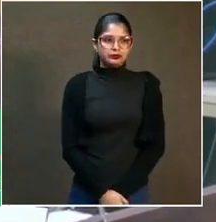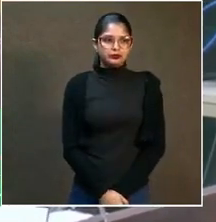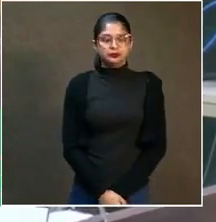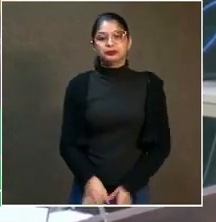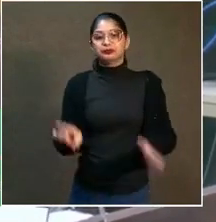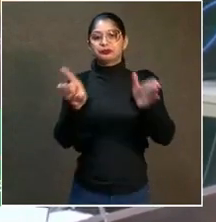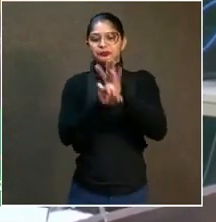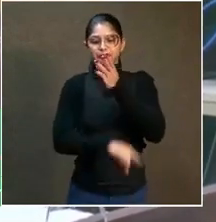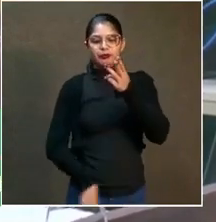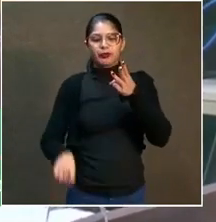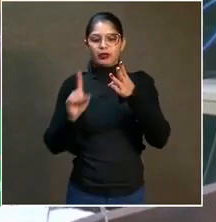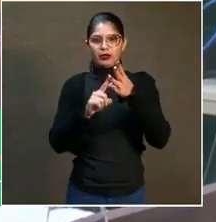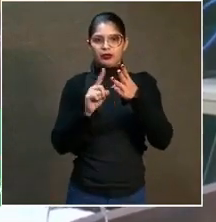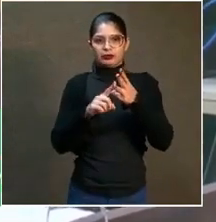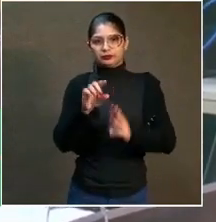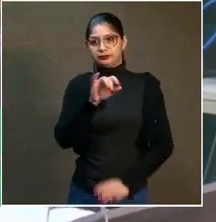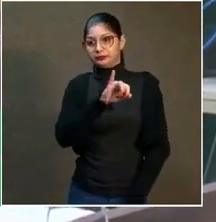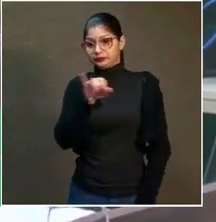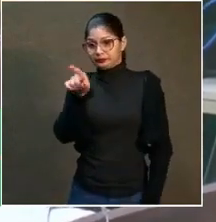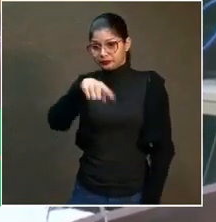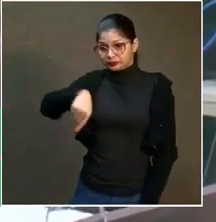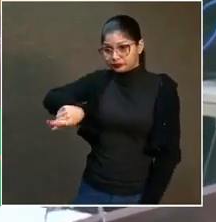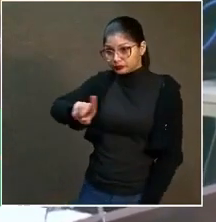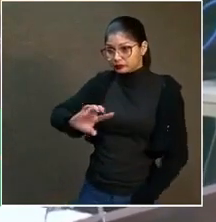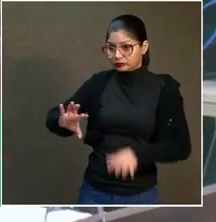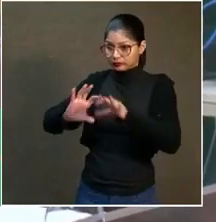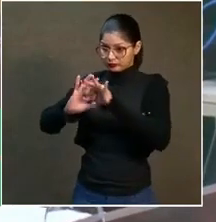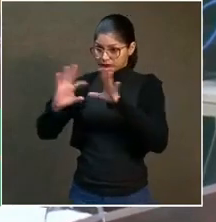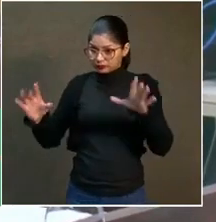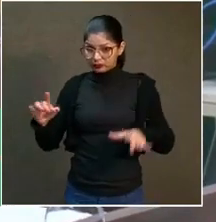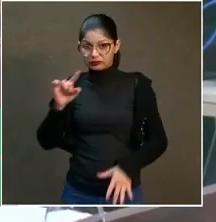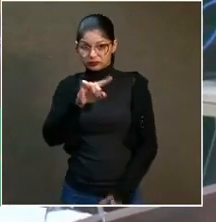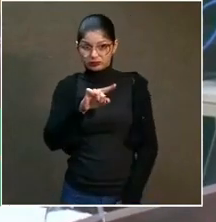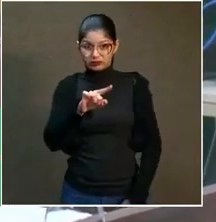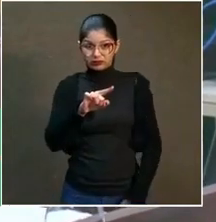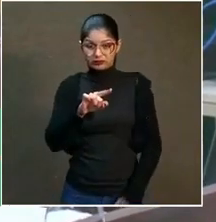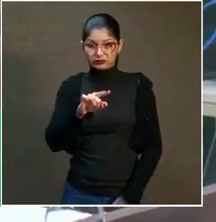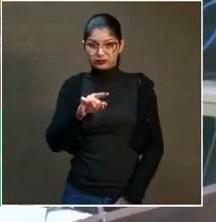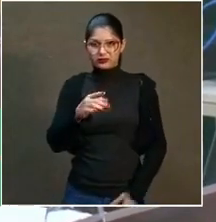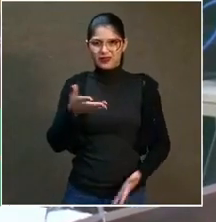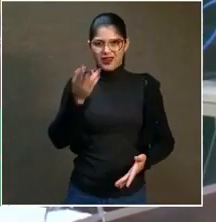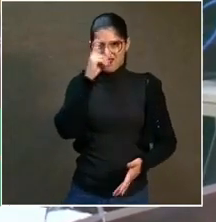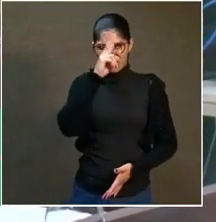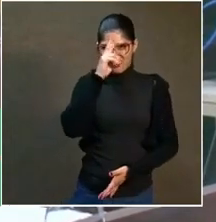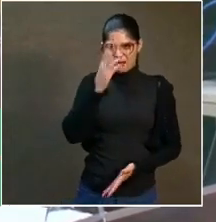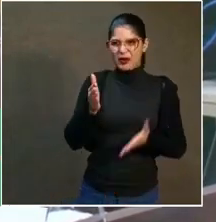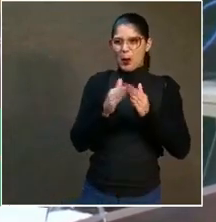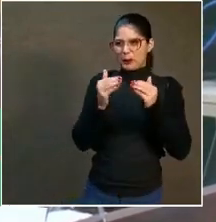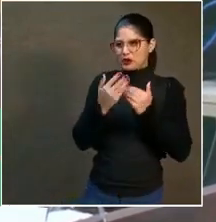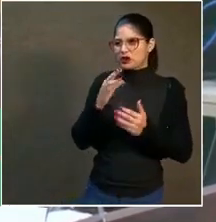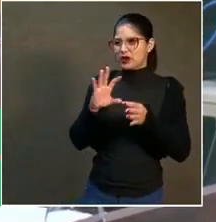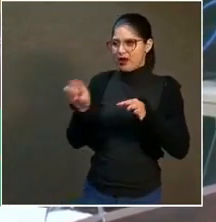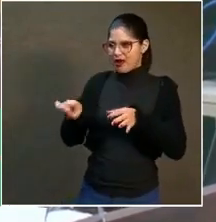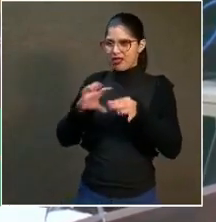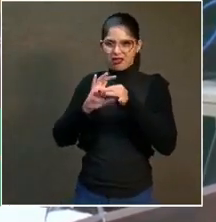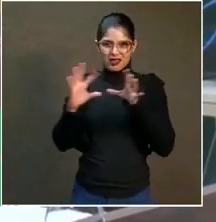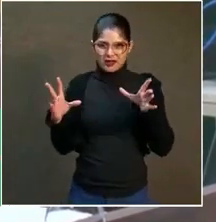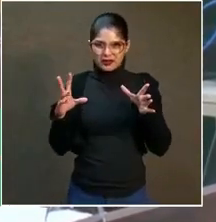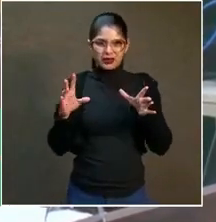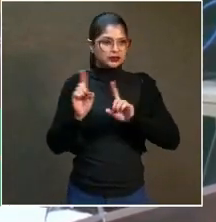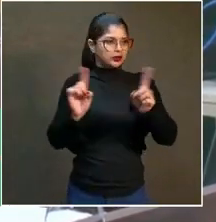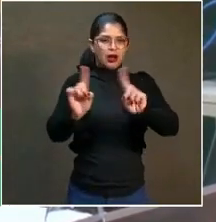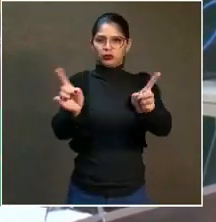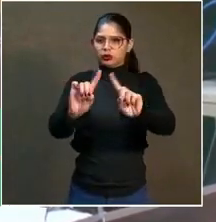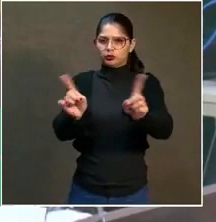Vai ser perguntado a vossas excelências se vocês absolvem ele. Lembra que eu falei no início, eu não vim pedir absolvição?